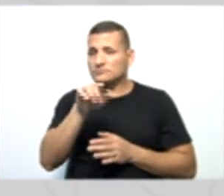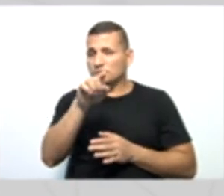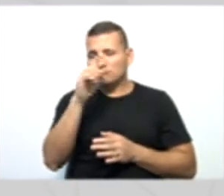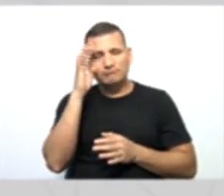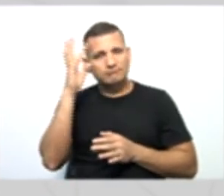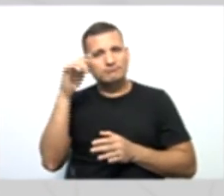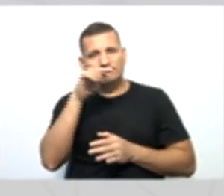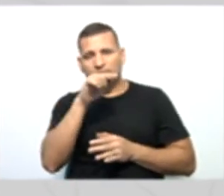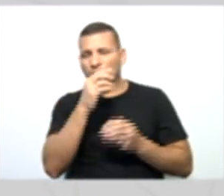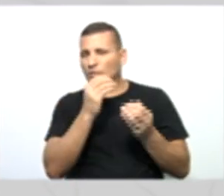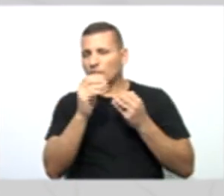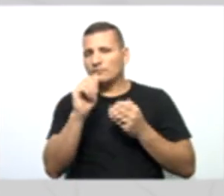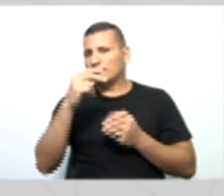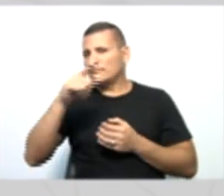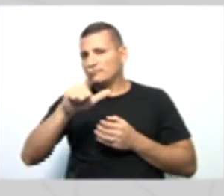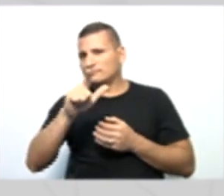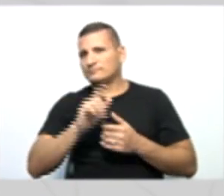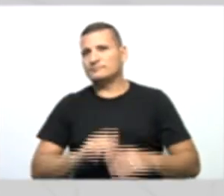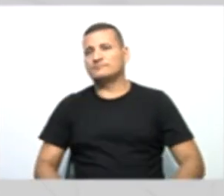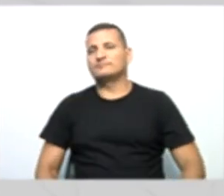sobre esse arranjo produtivo local?